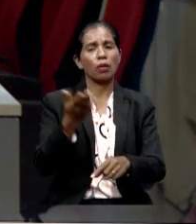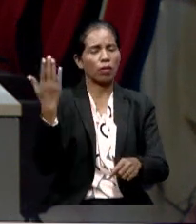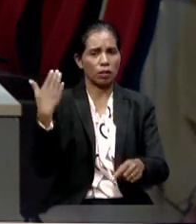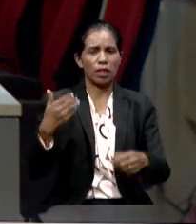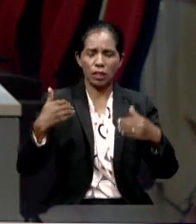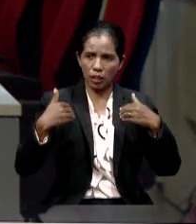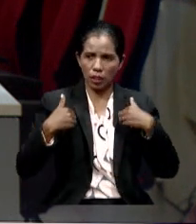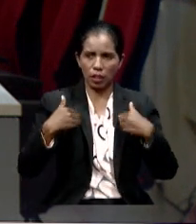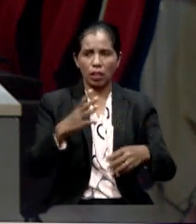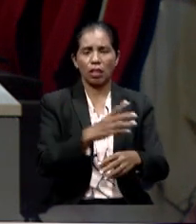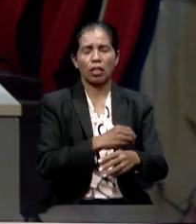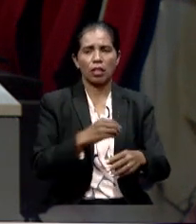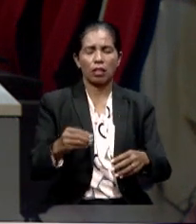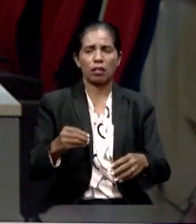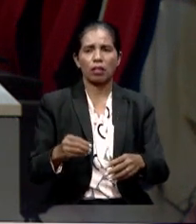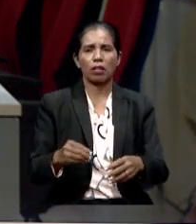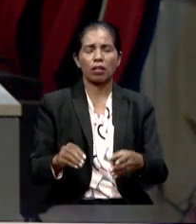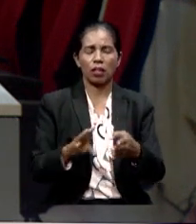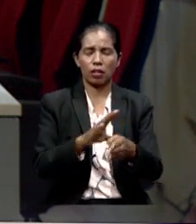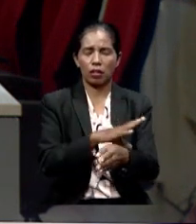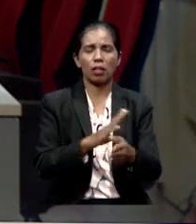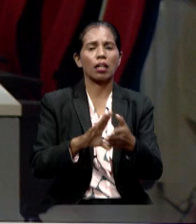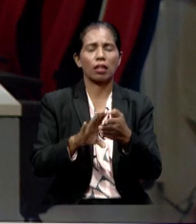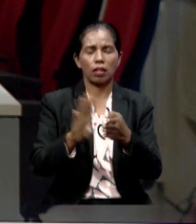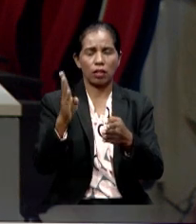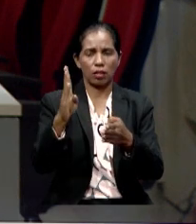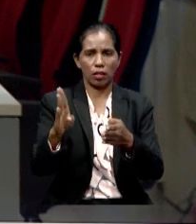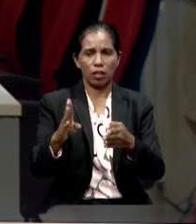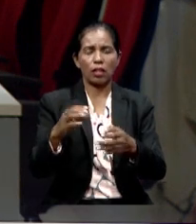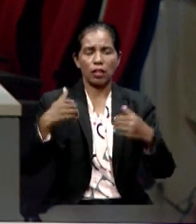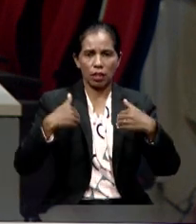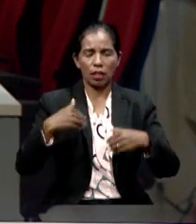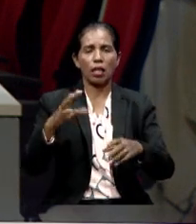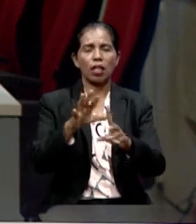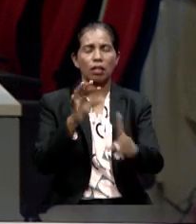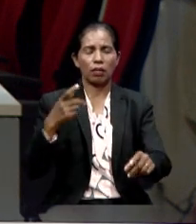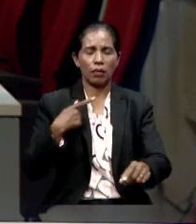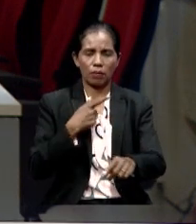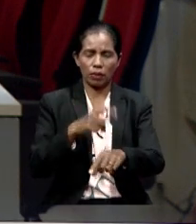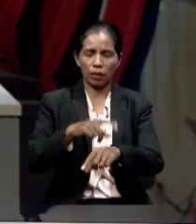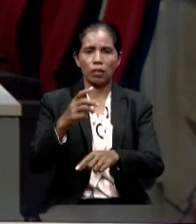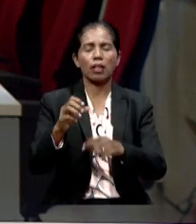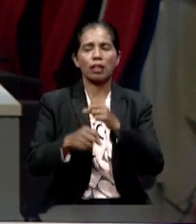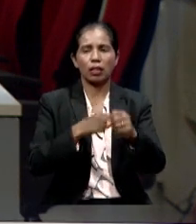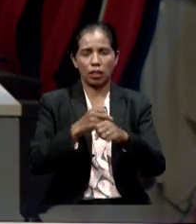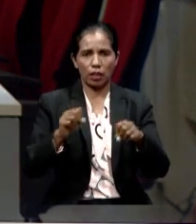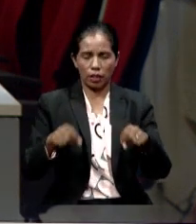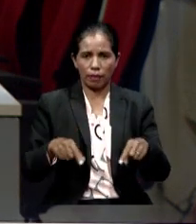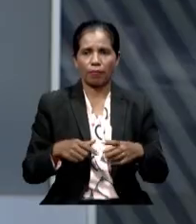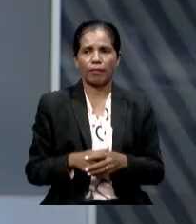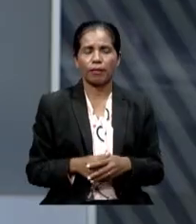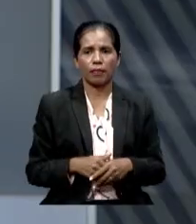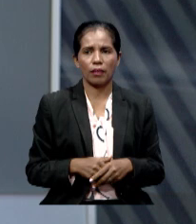aquela fraude eleitoral na vez acontece e a eleição parlamentar tinha ainda, né? Não é processo, né? Ou em sauna? E a